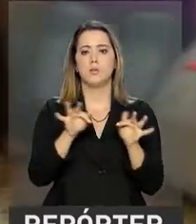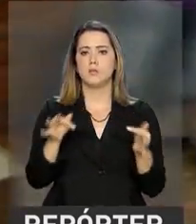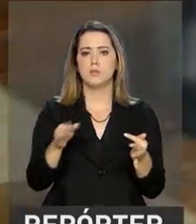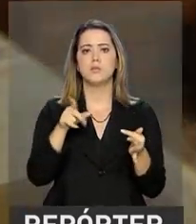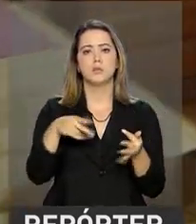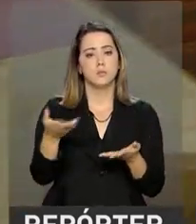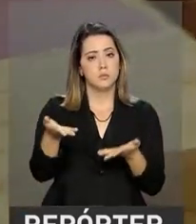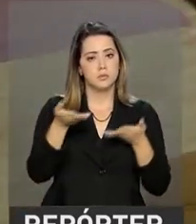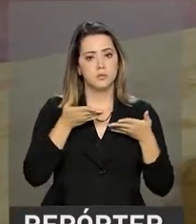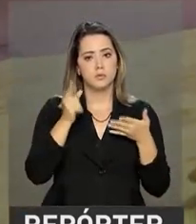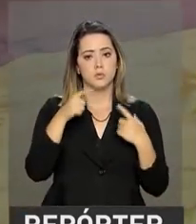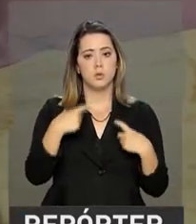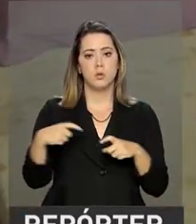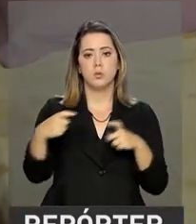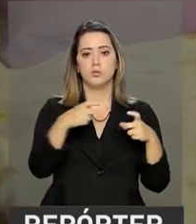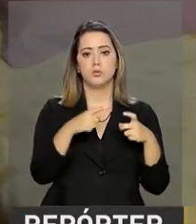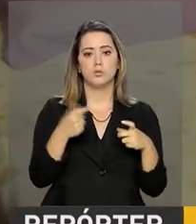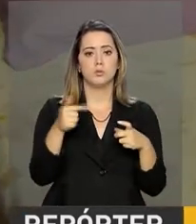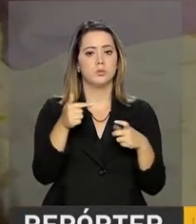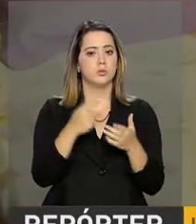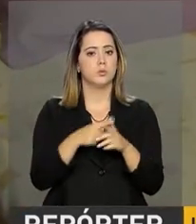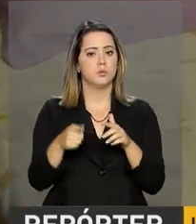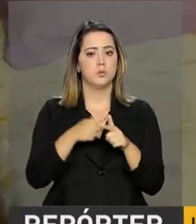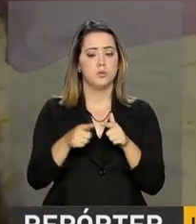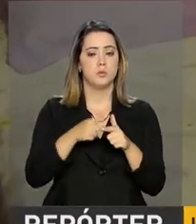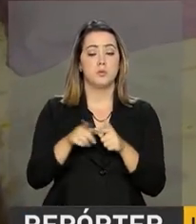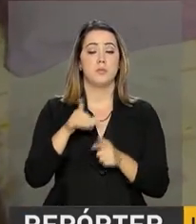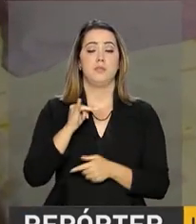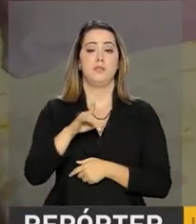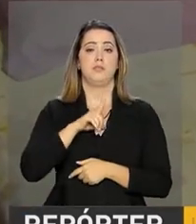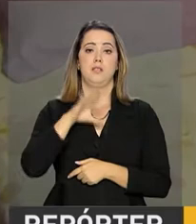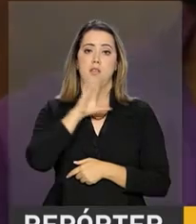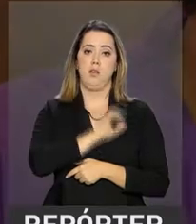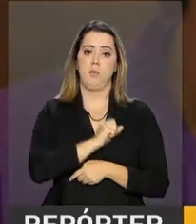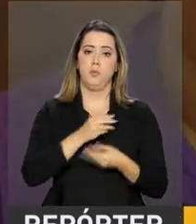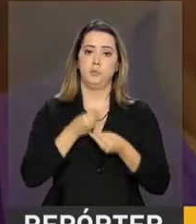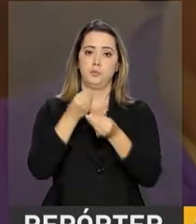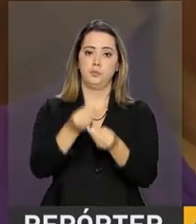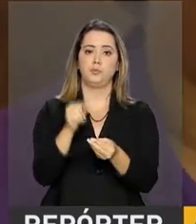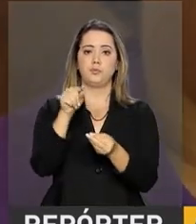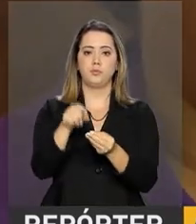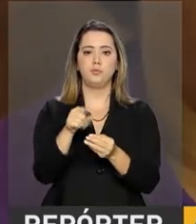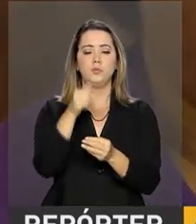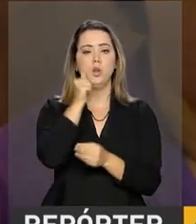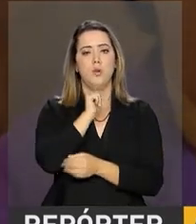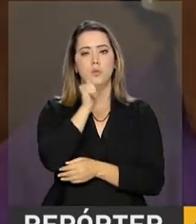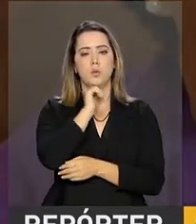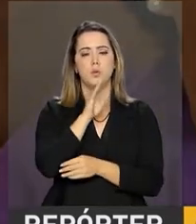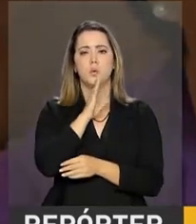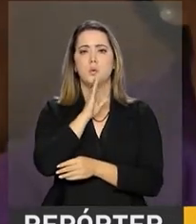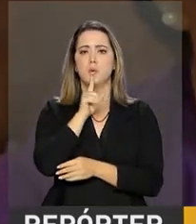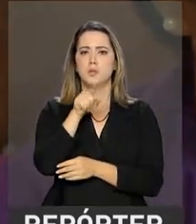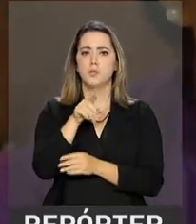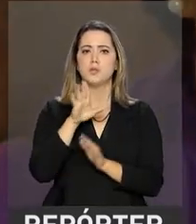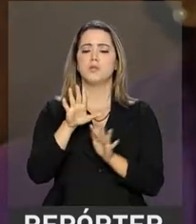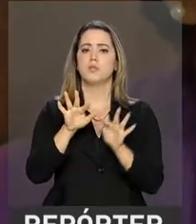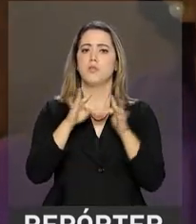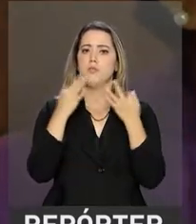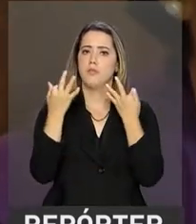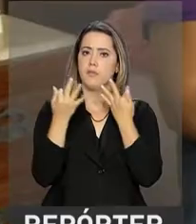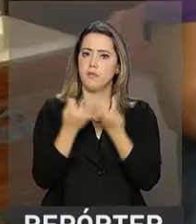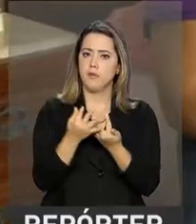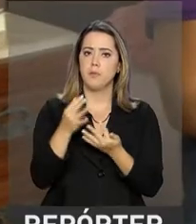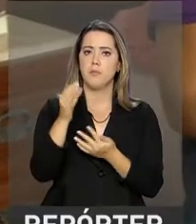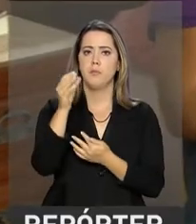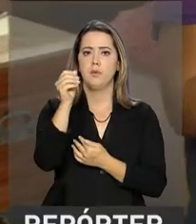acolhedor mostra que espaço não é problema quando se tem amor para dar. A dona de casa conta como conheceu o programa Família